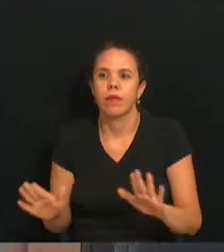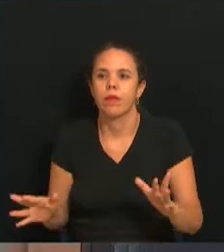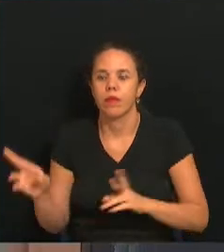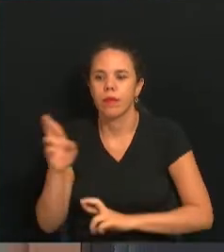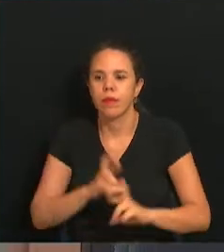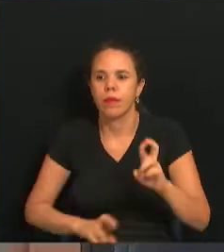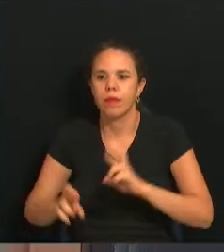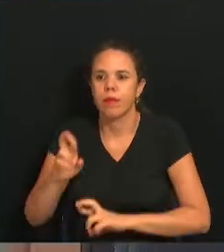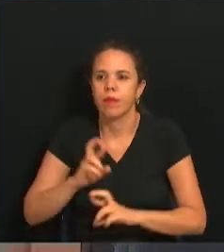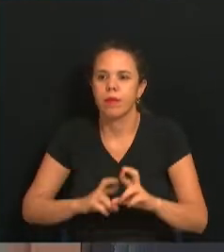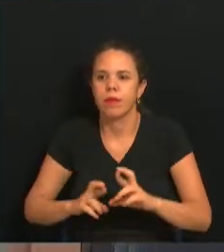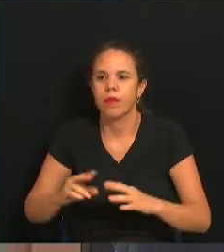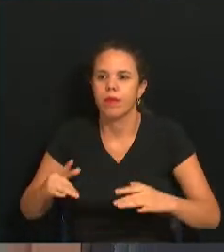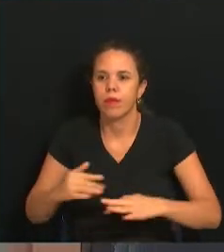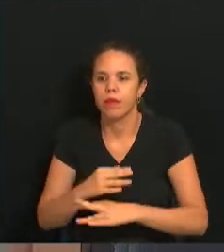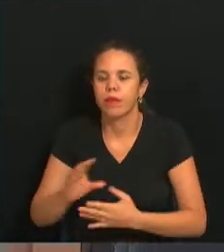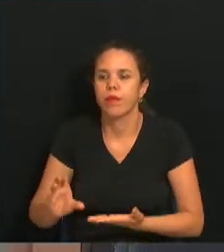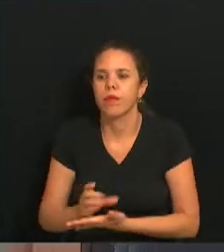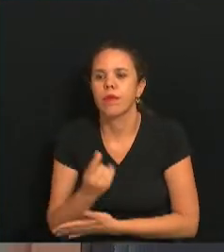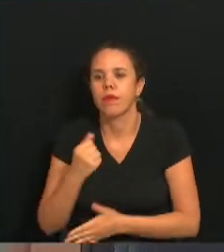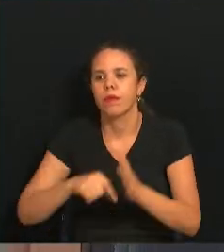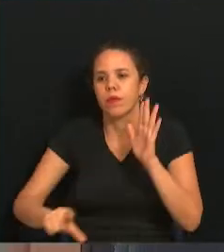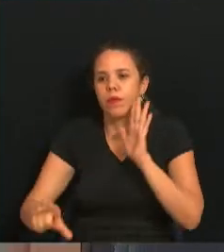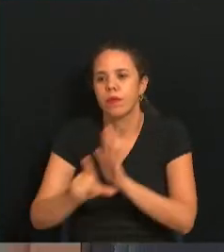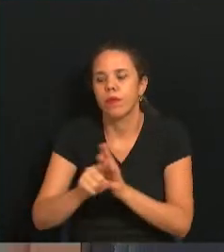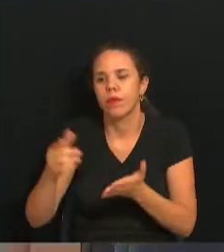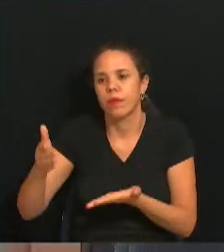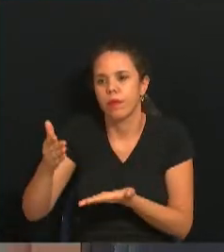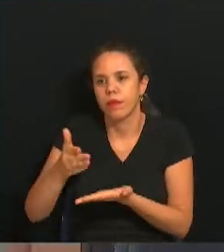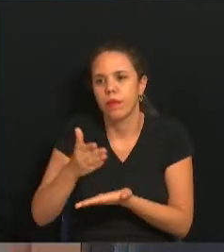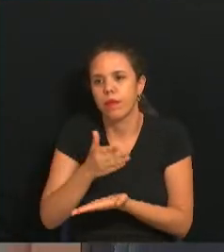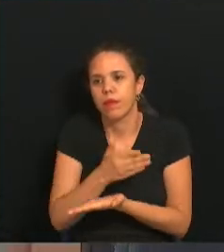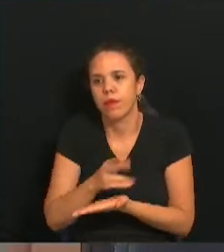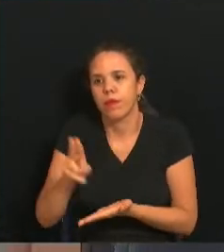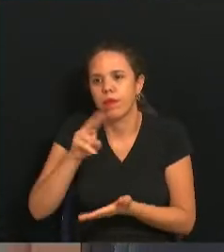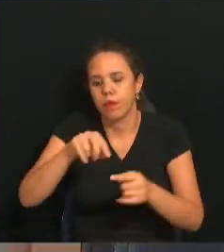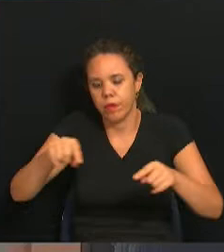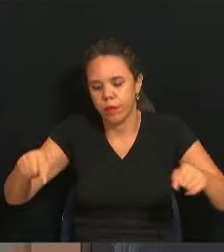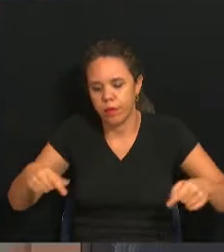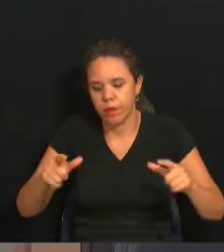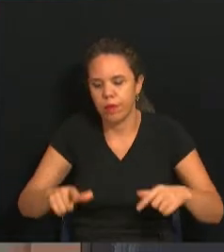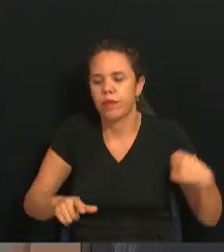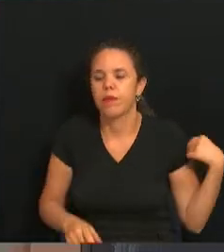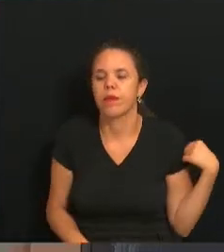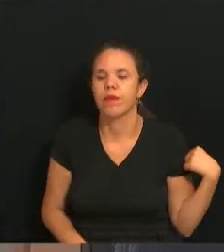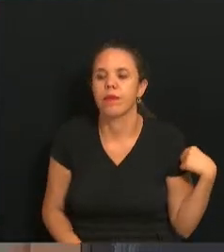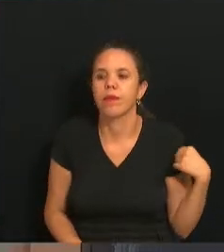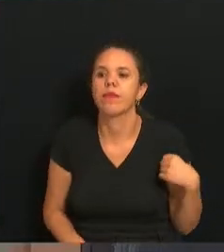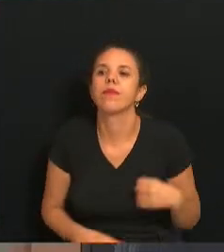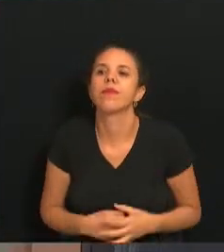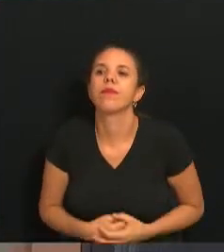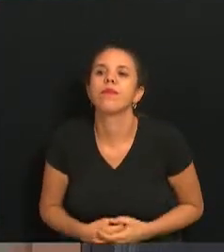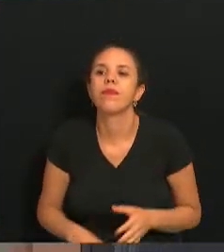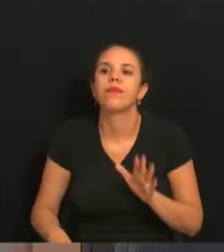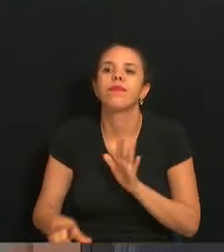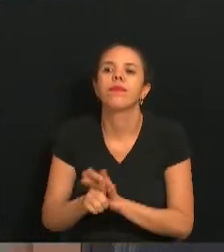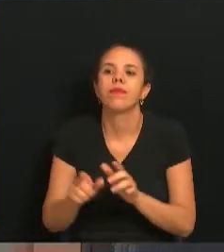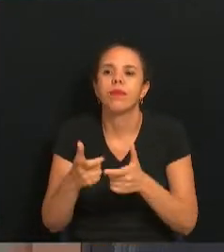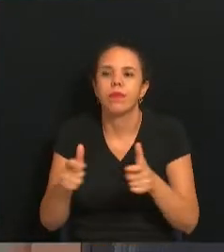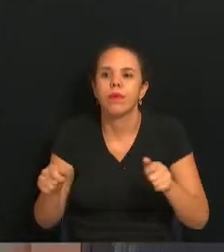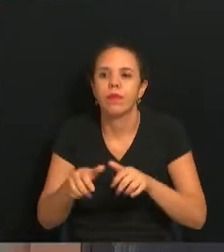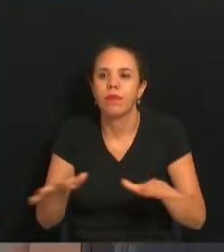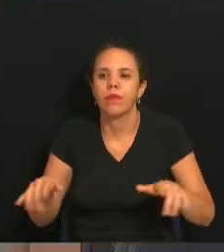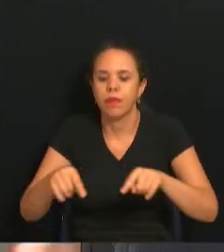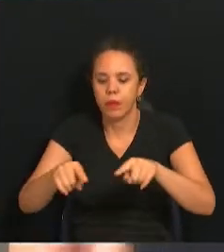Plano Diretor, Lei de Parcelamento, Ocupação e Uso do Solo, Lei de Expansão do